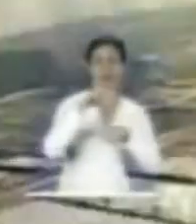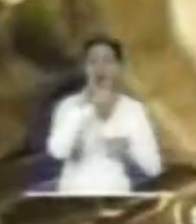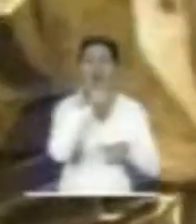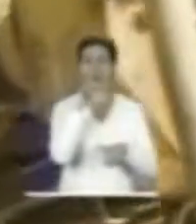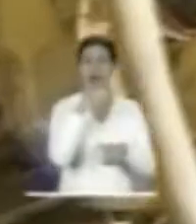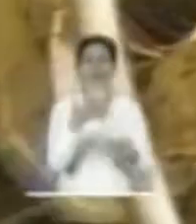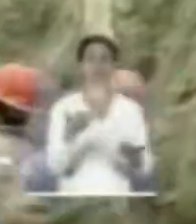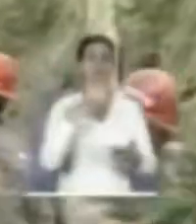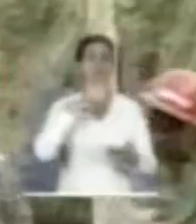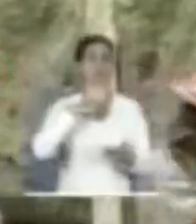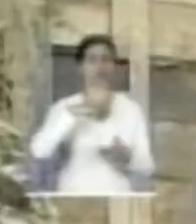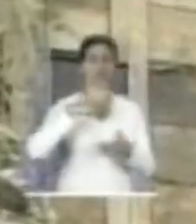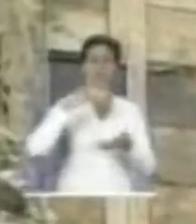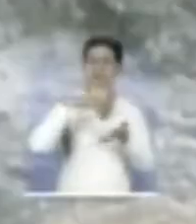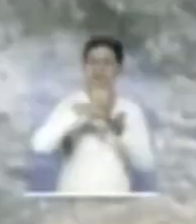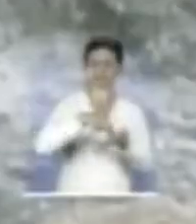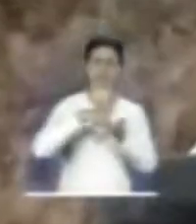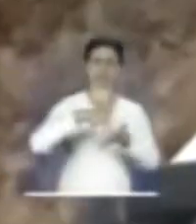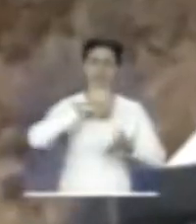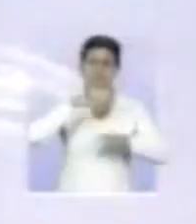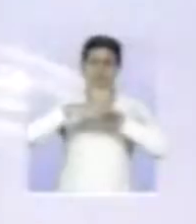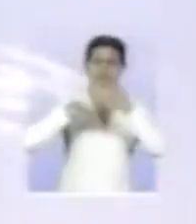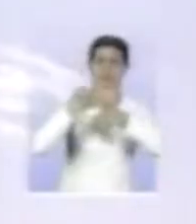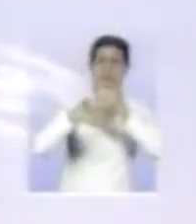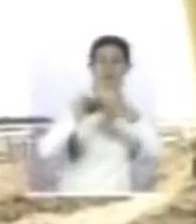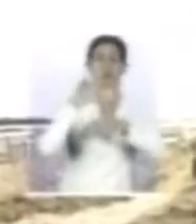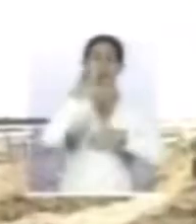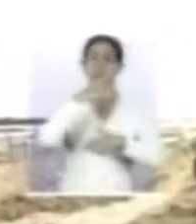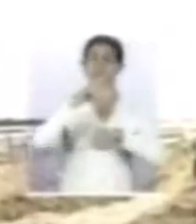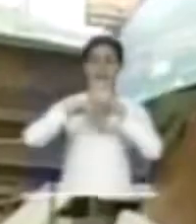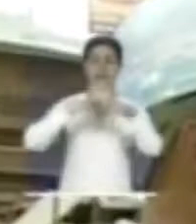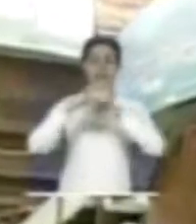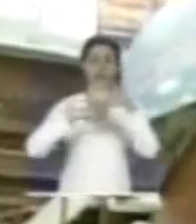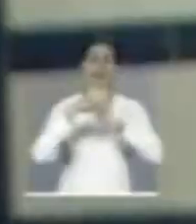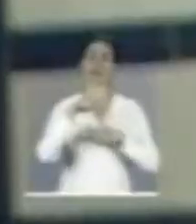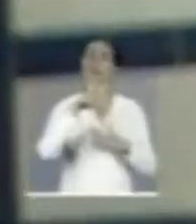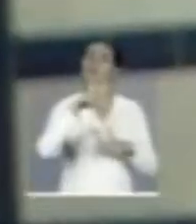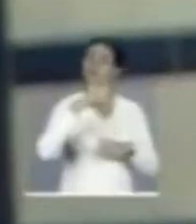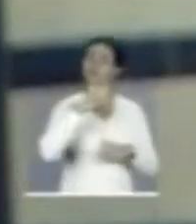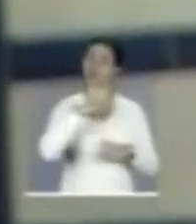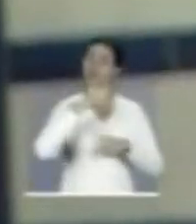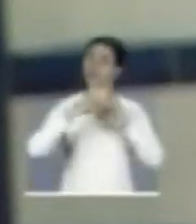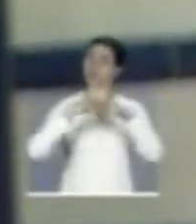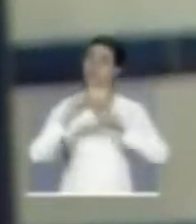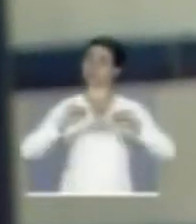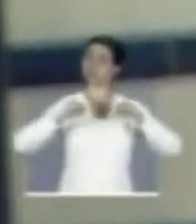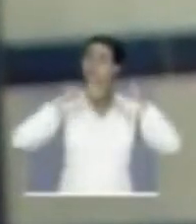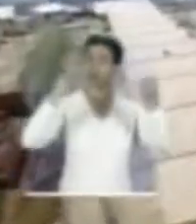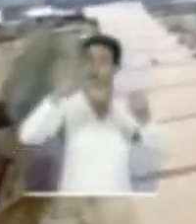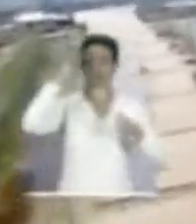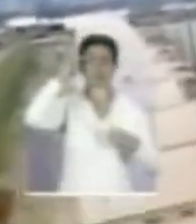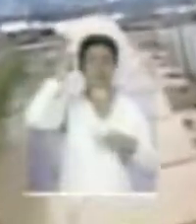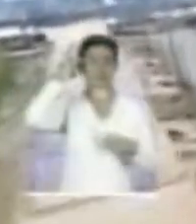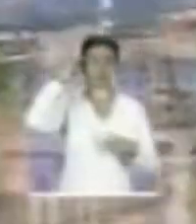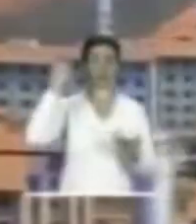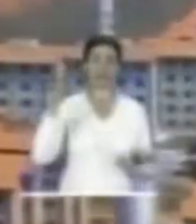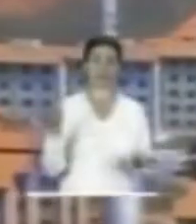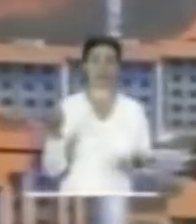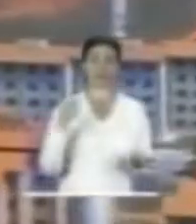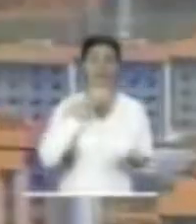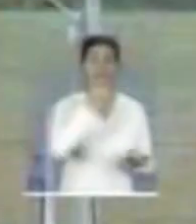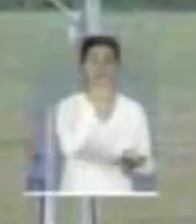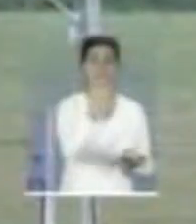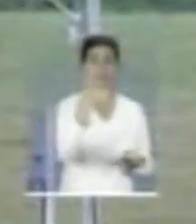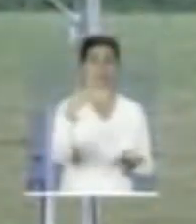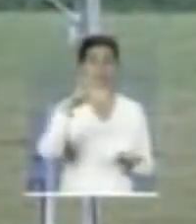água e de esgoto. Geraldo investe firme no desenvolvimento para gerar empregos. Geraldo foi um grande trabalhador em São Paulo.